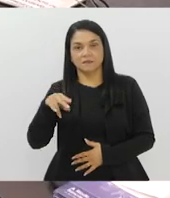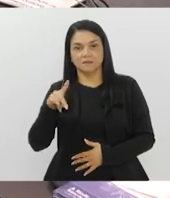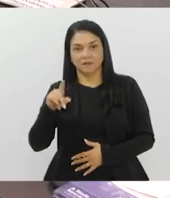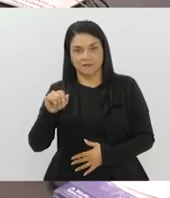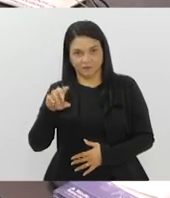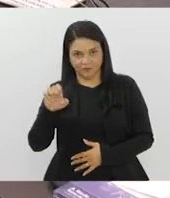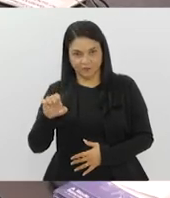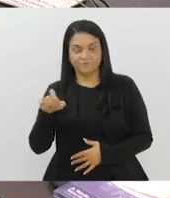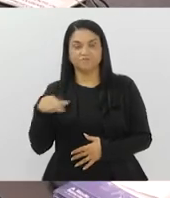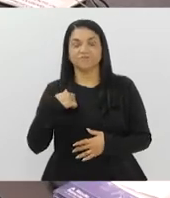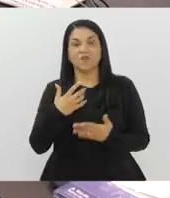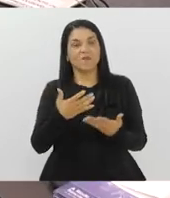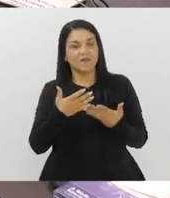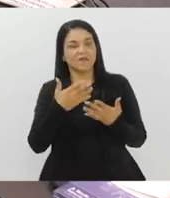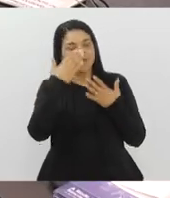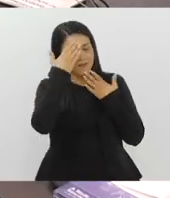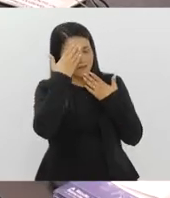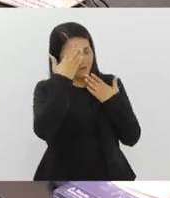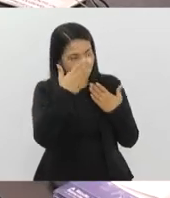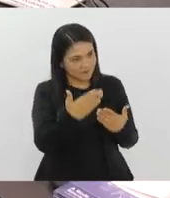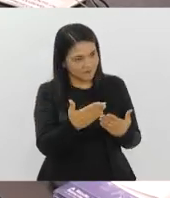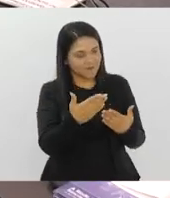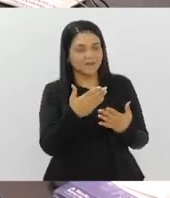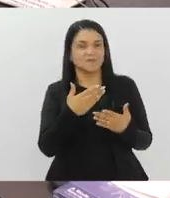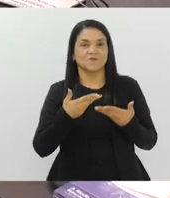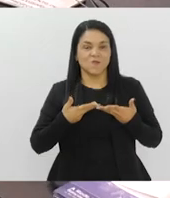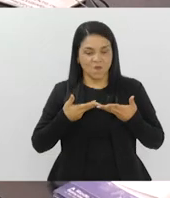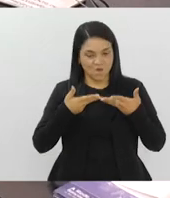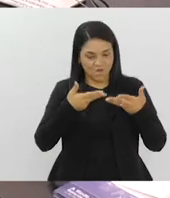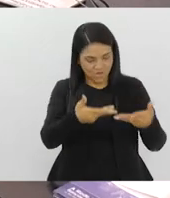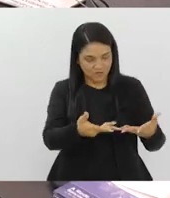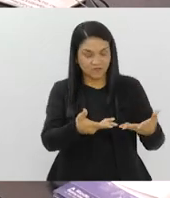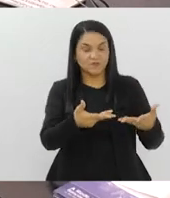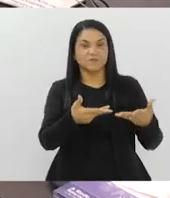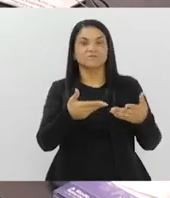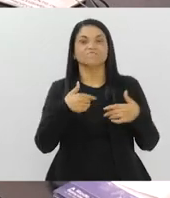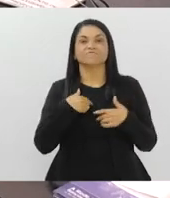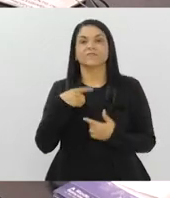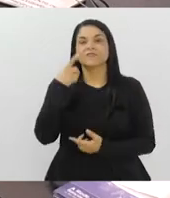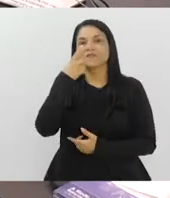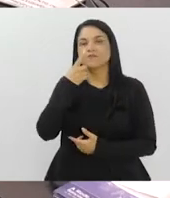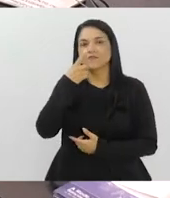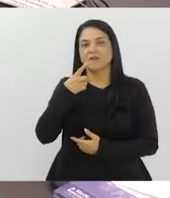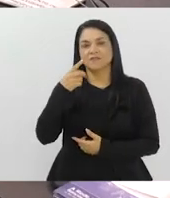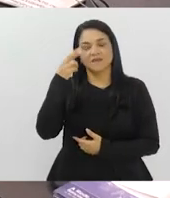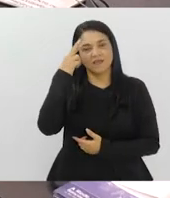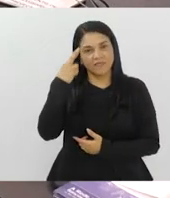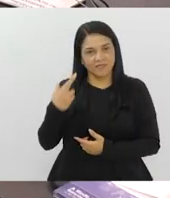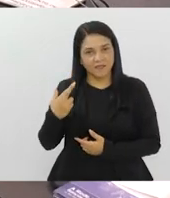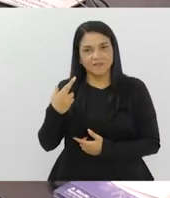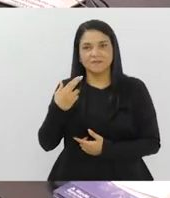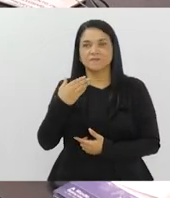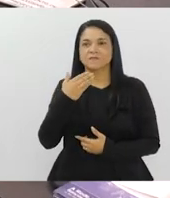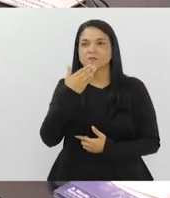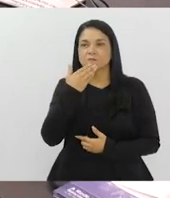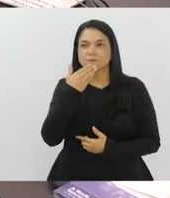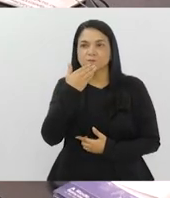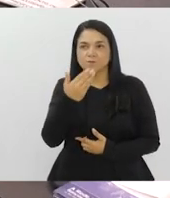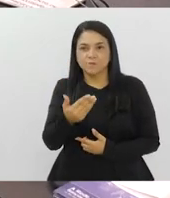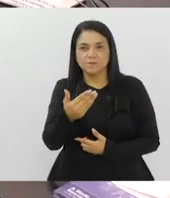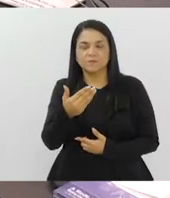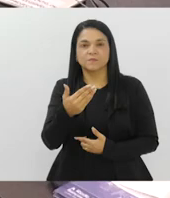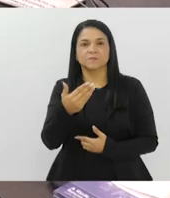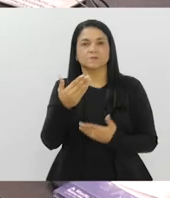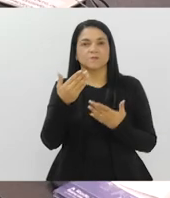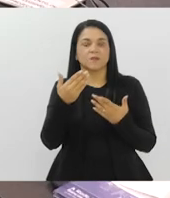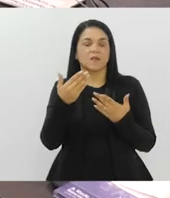gostaria de agradecer o convite. E, deputada Renata, eu peço a liberação para me fazer uma breve apresentação